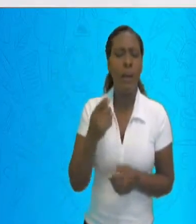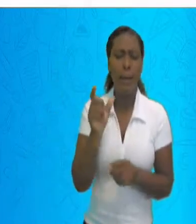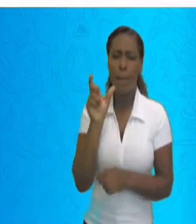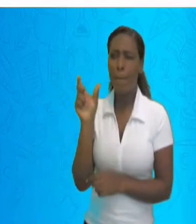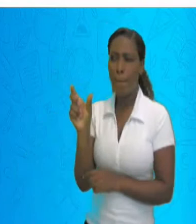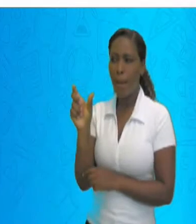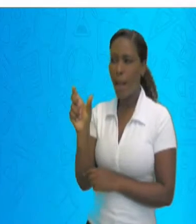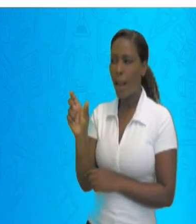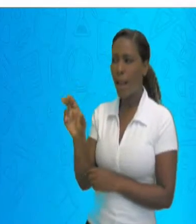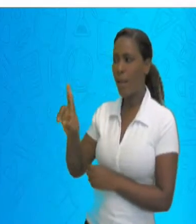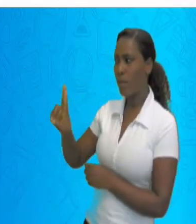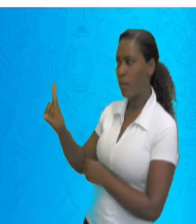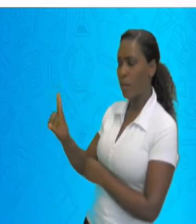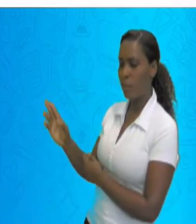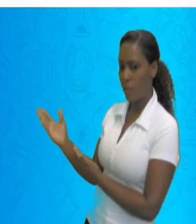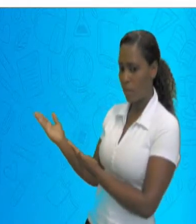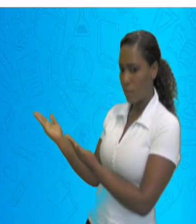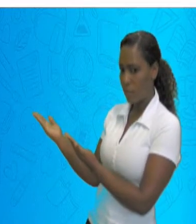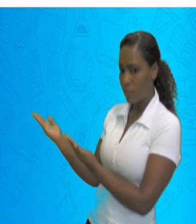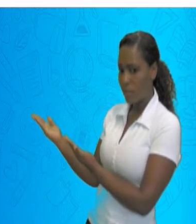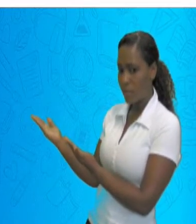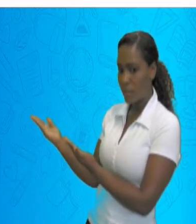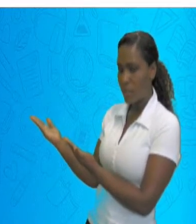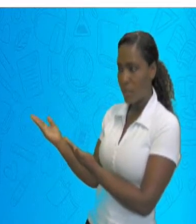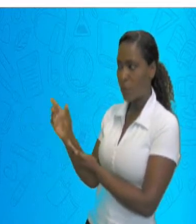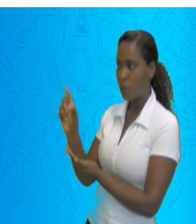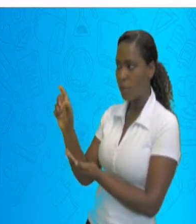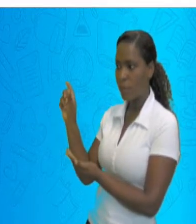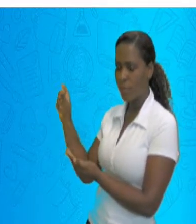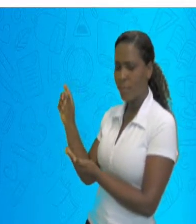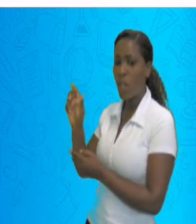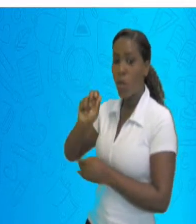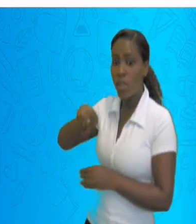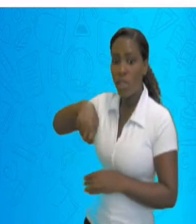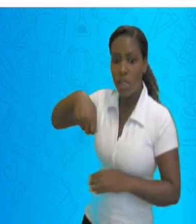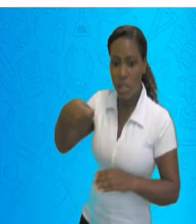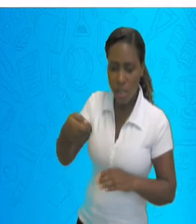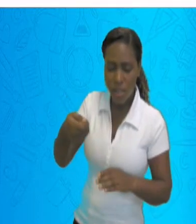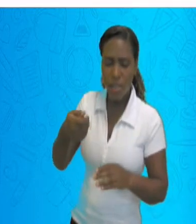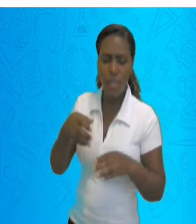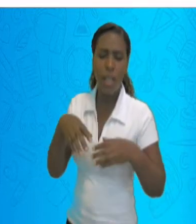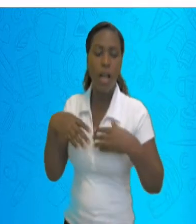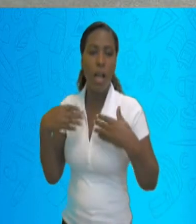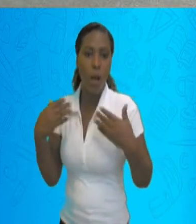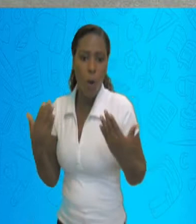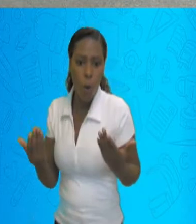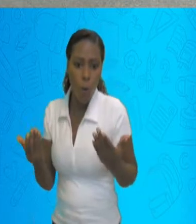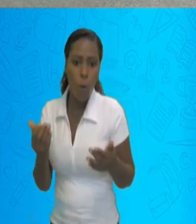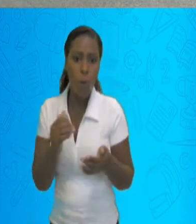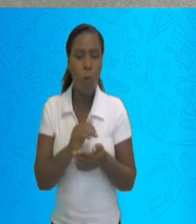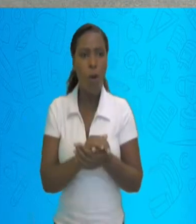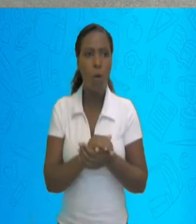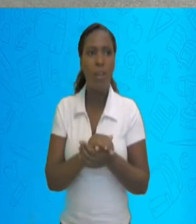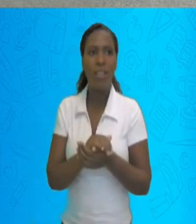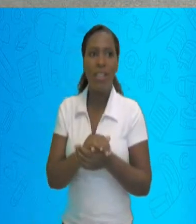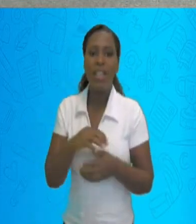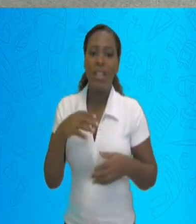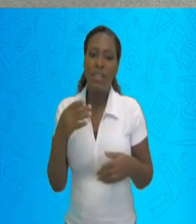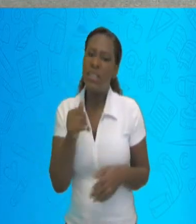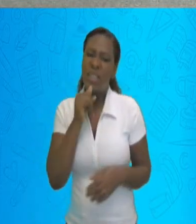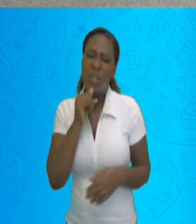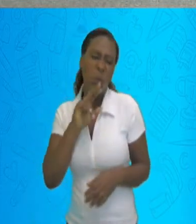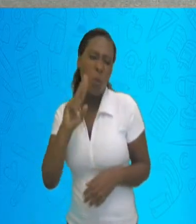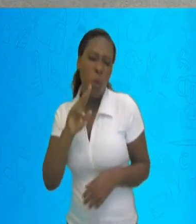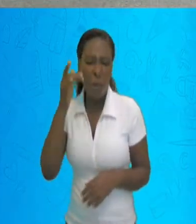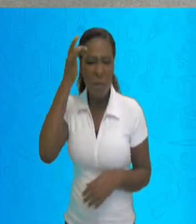são poliedros. Essas 2 informações elas são necessárias. Professor, tem um nome mais fácil? Não, a gente